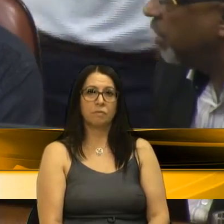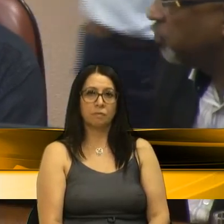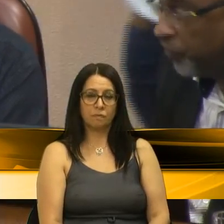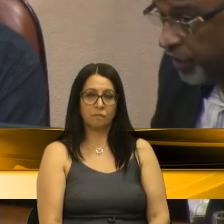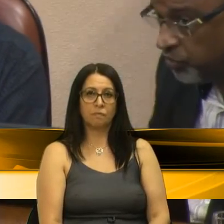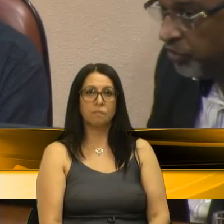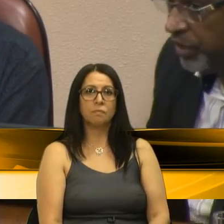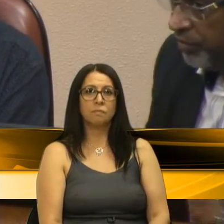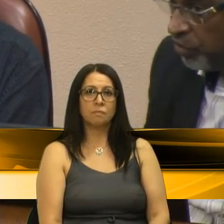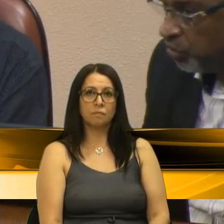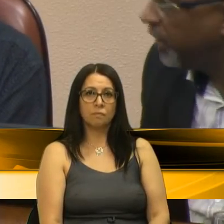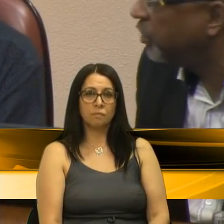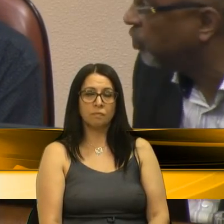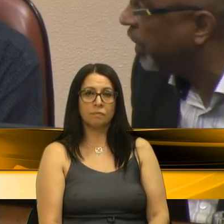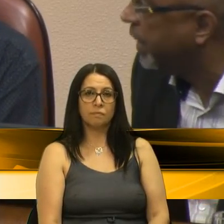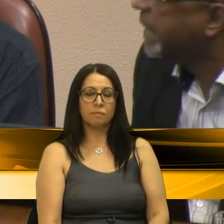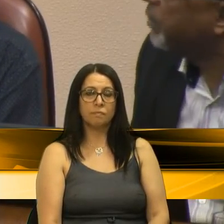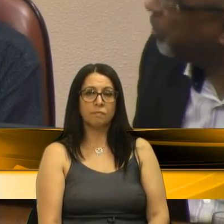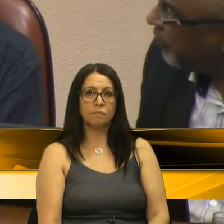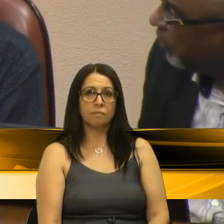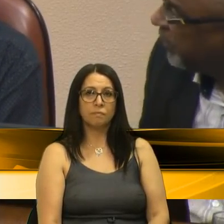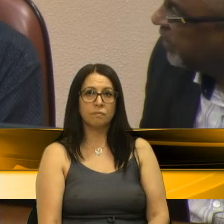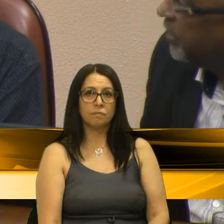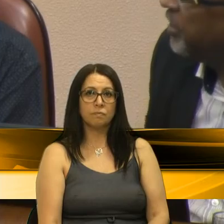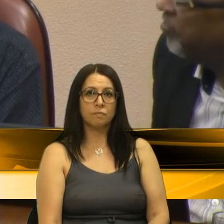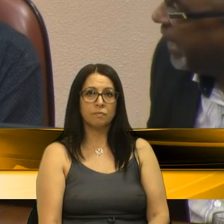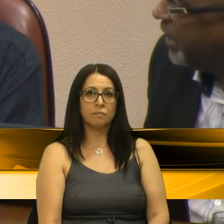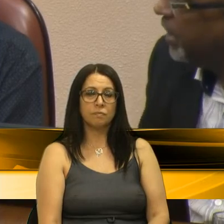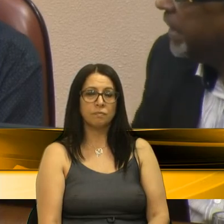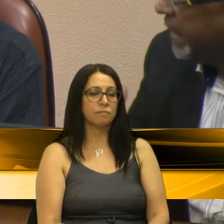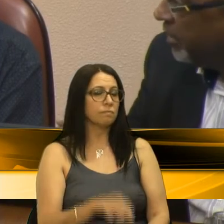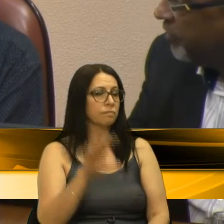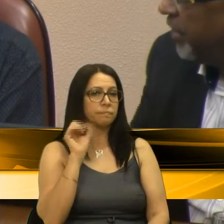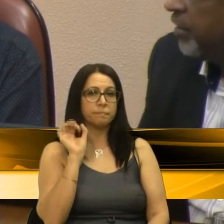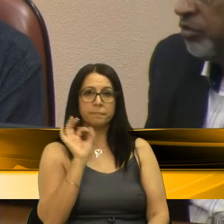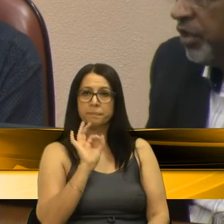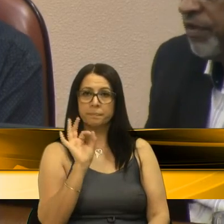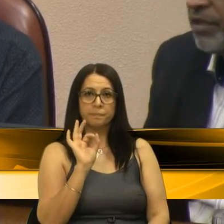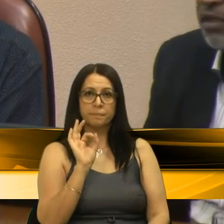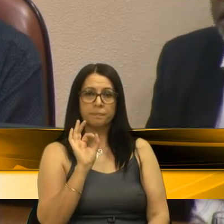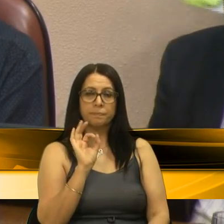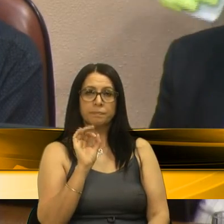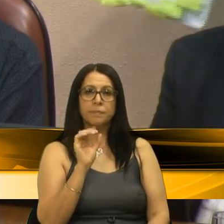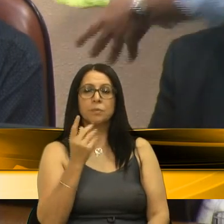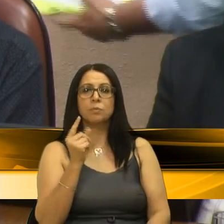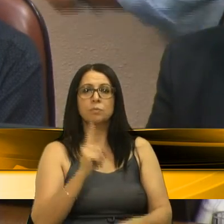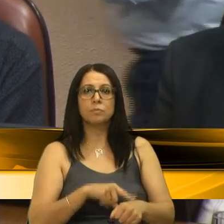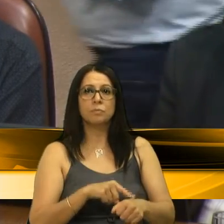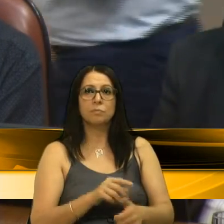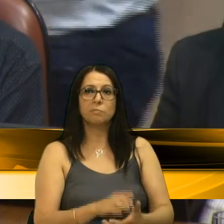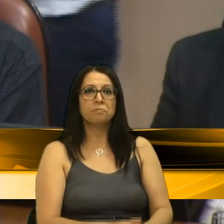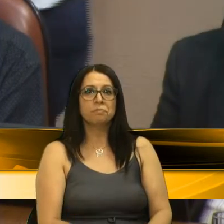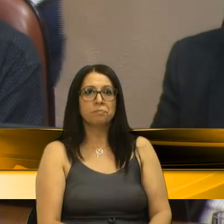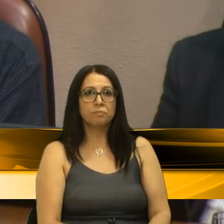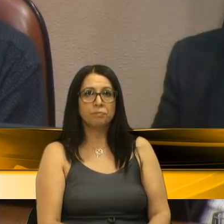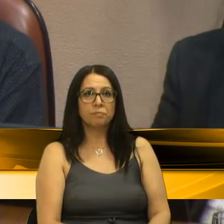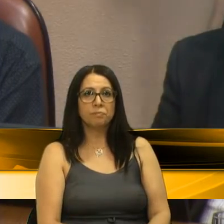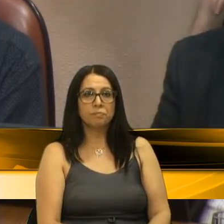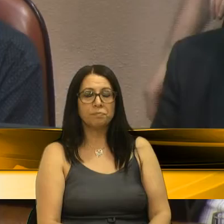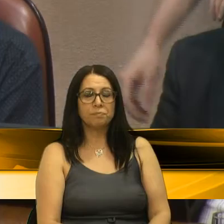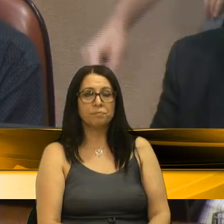Presidente, em relação à composição solicitada pelo vereador Frisso, esta vem sendo